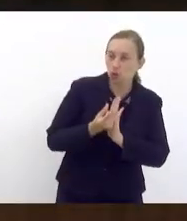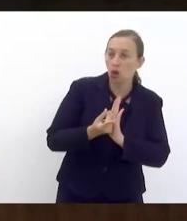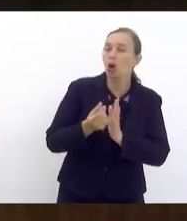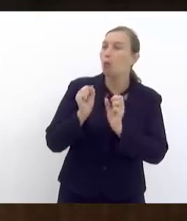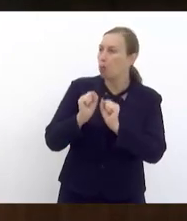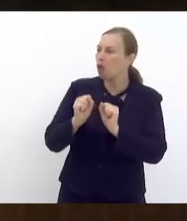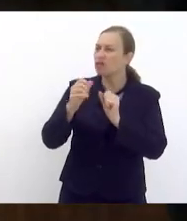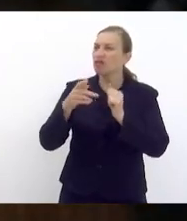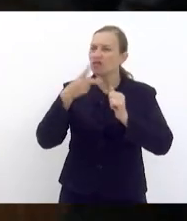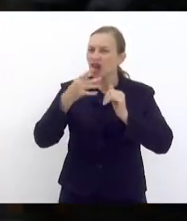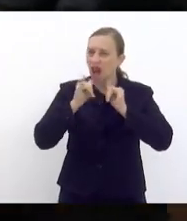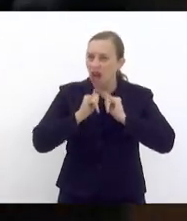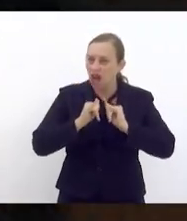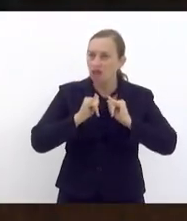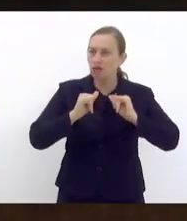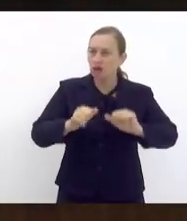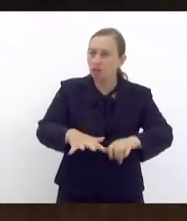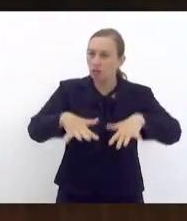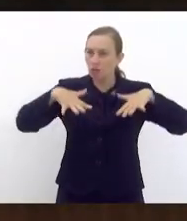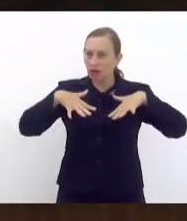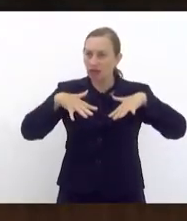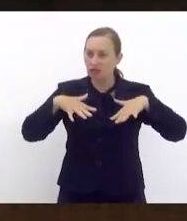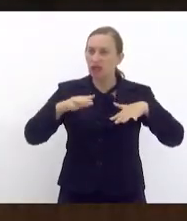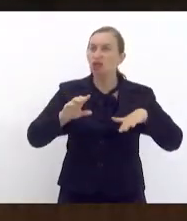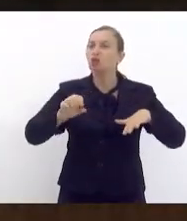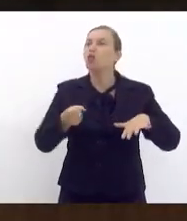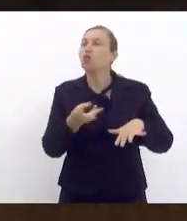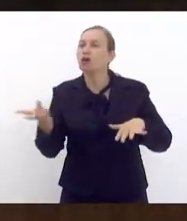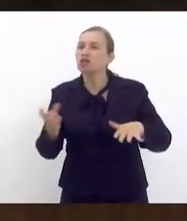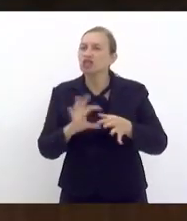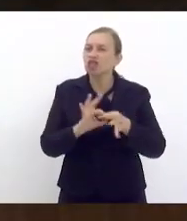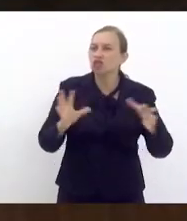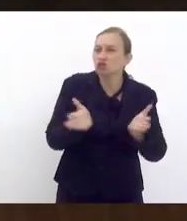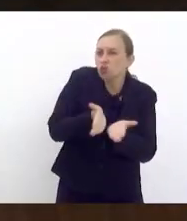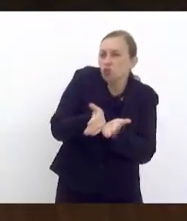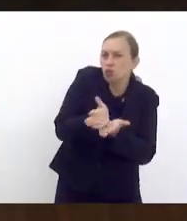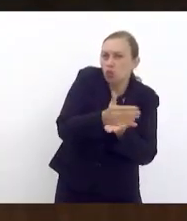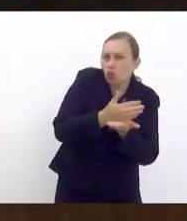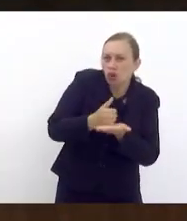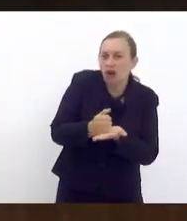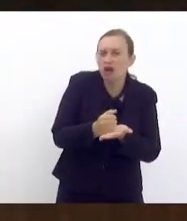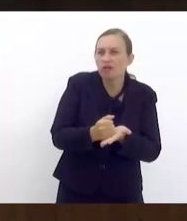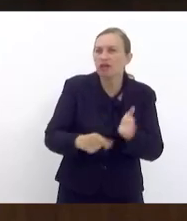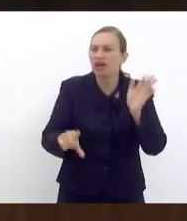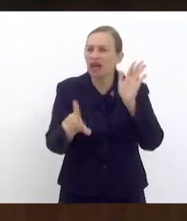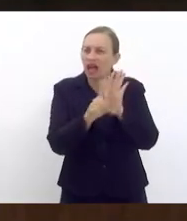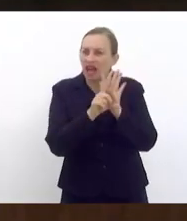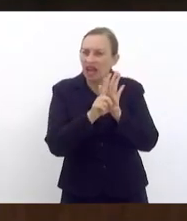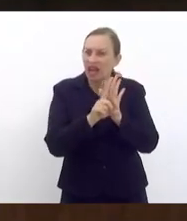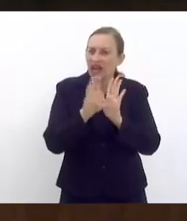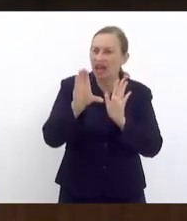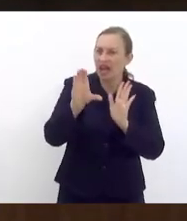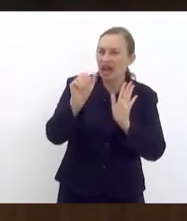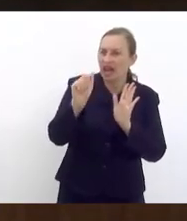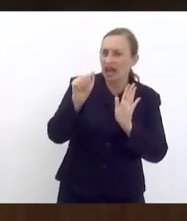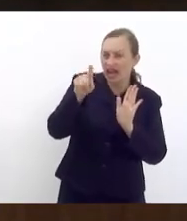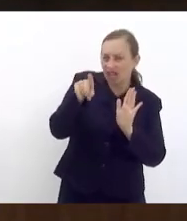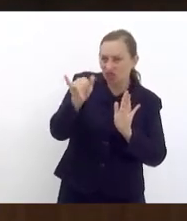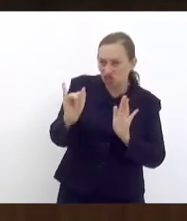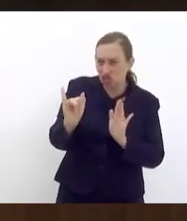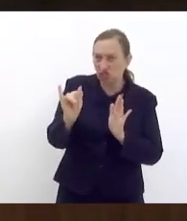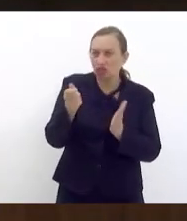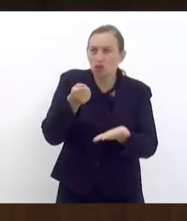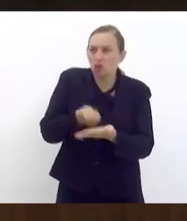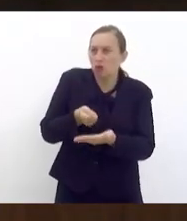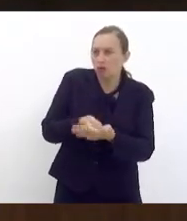para o plenário quanto que o Estado do Rio deixou de arrecadar por conta da Lei Candir, que impediu que nós pudéssemos cobrar ICMS